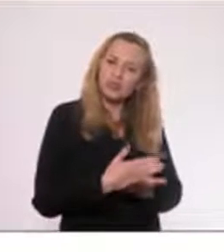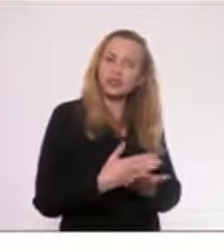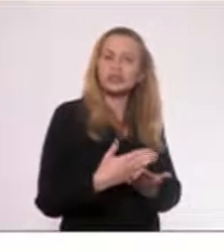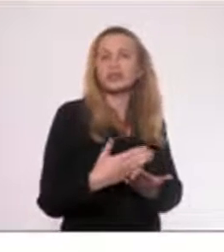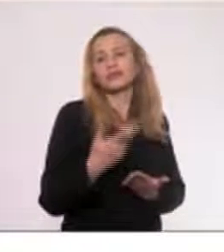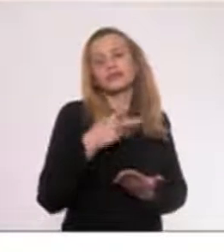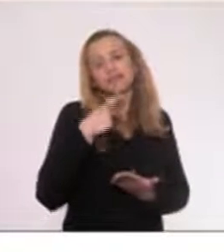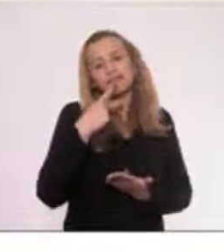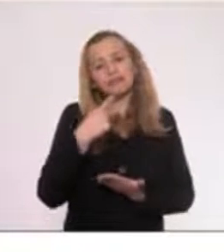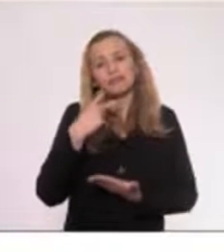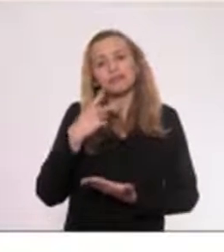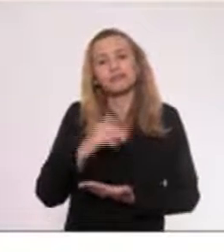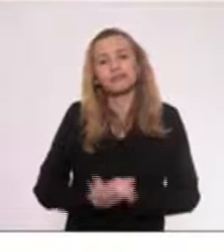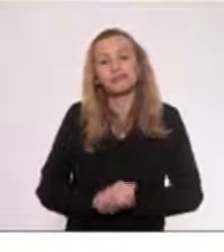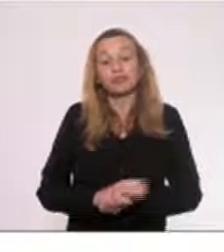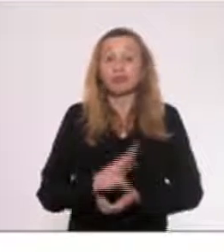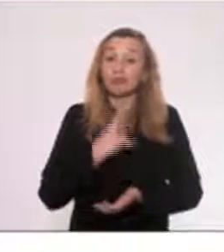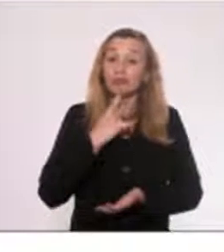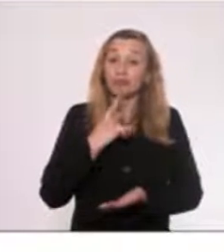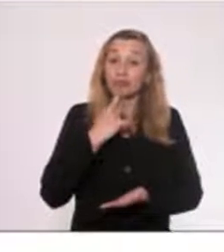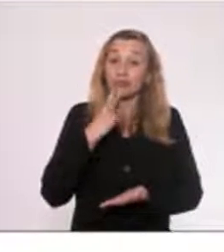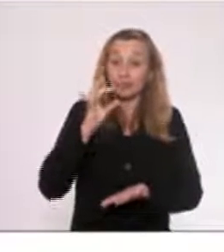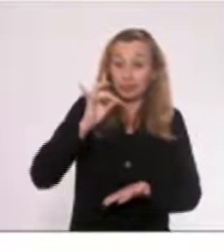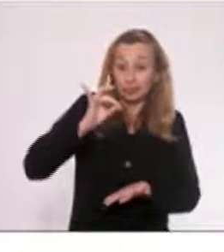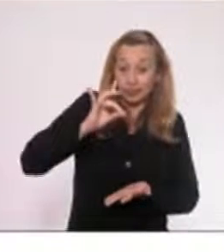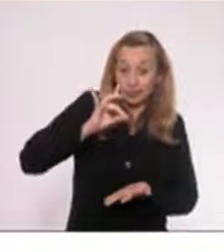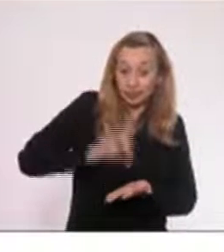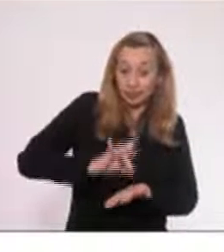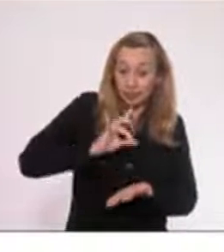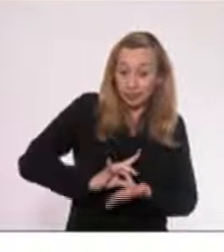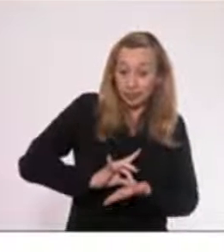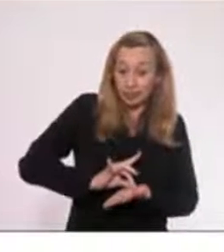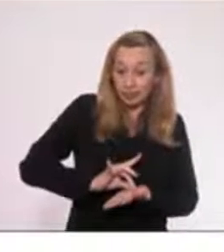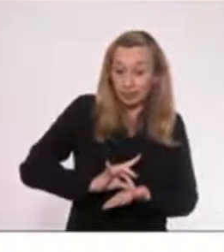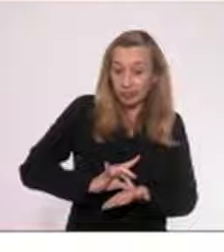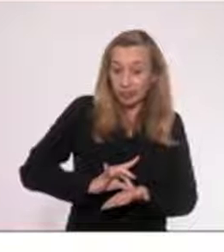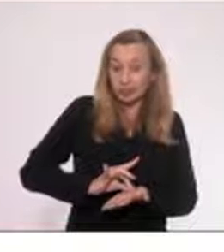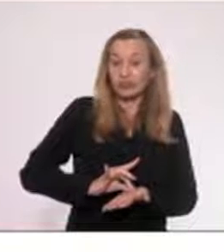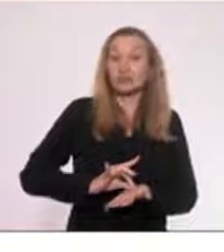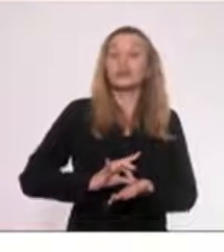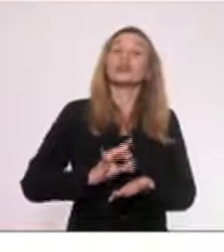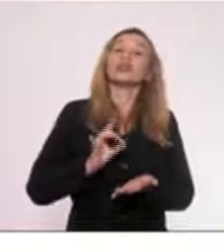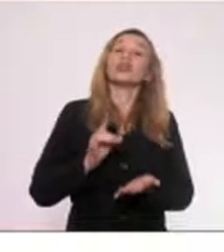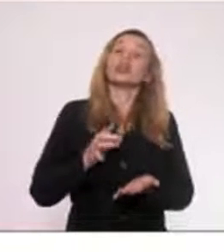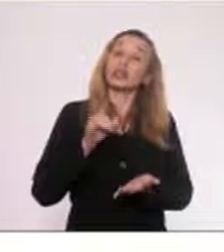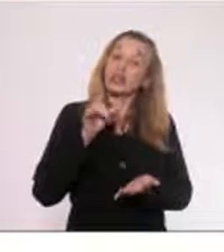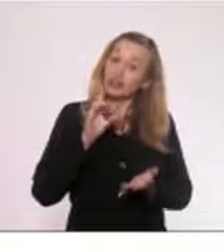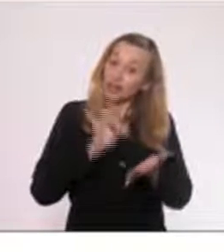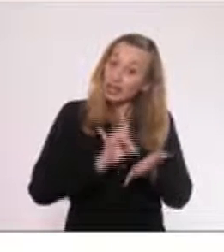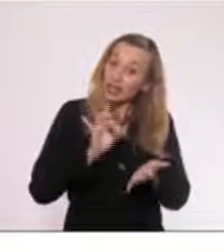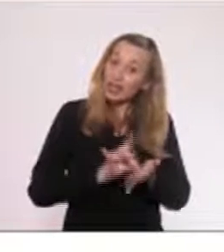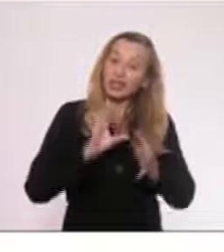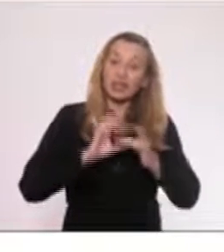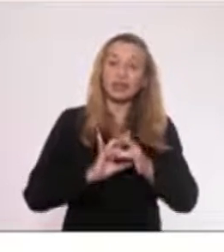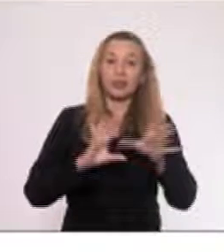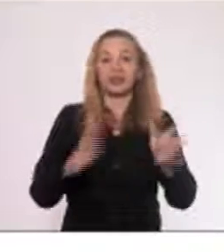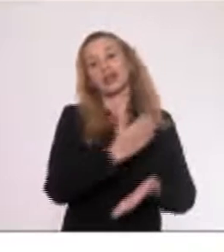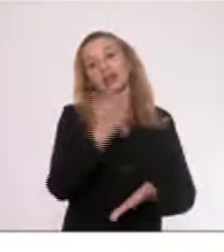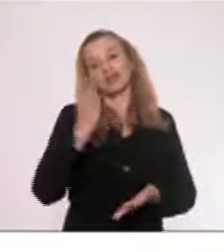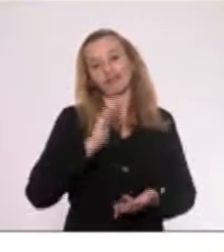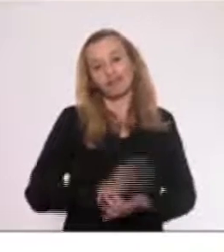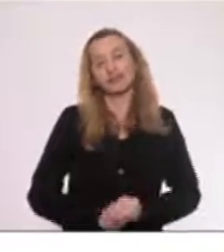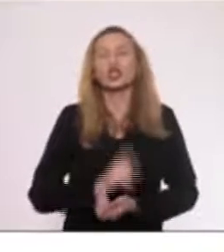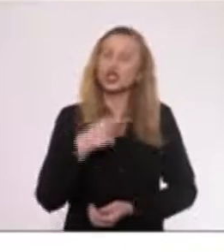dizendo: conheceis a verdade e a verdade vos libertará.